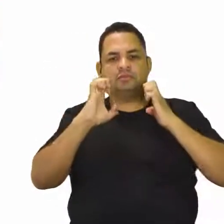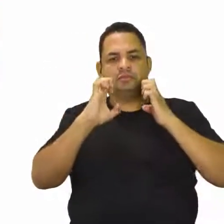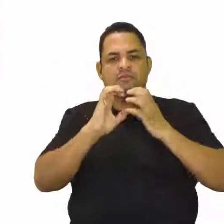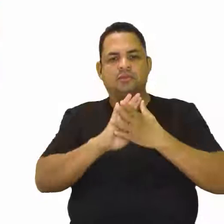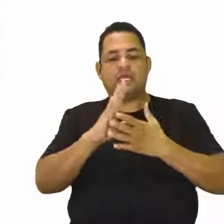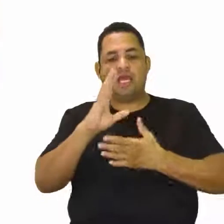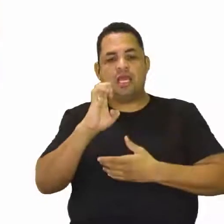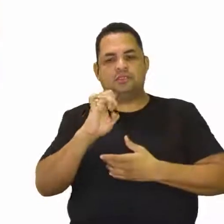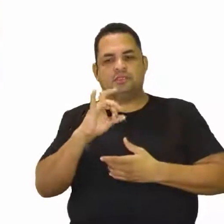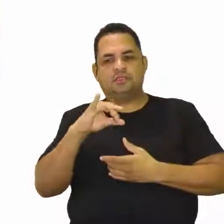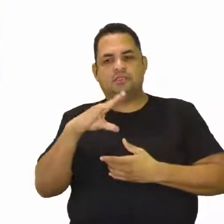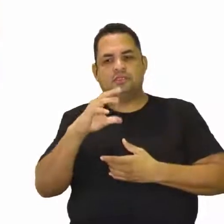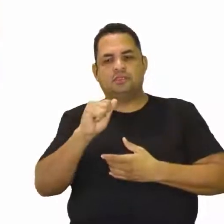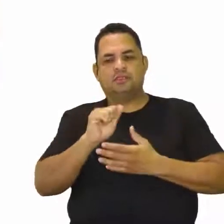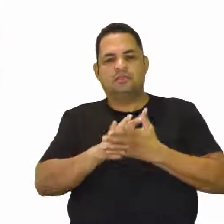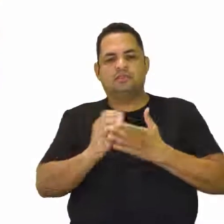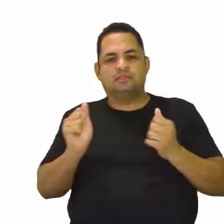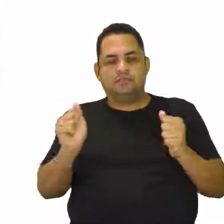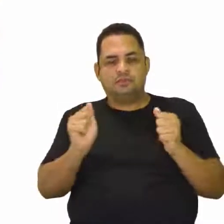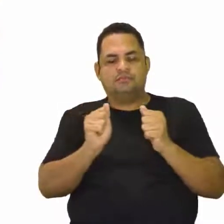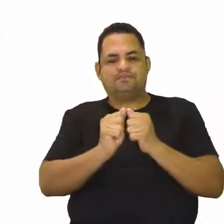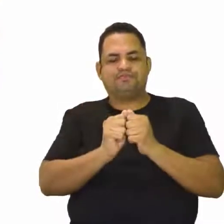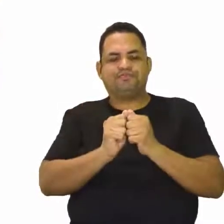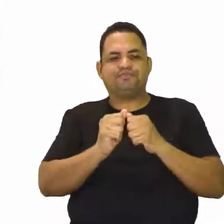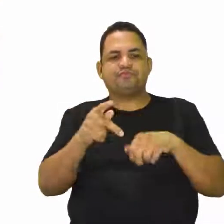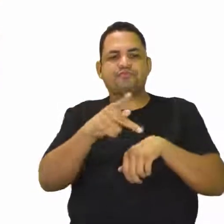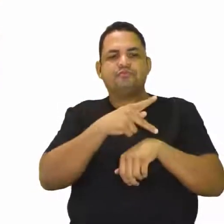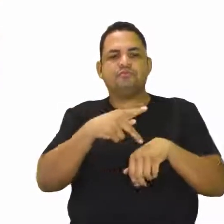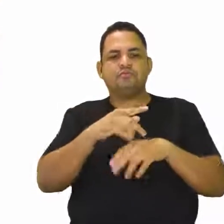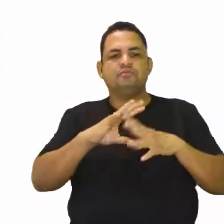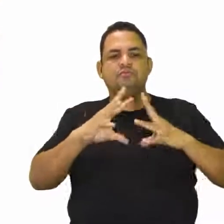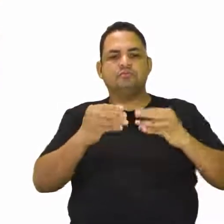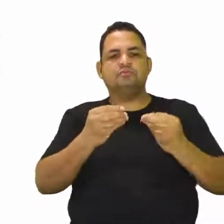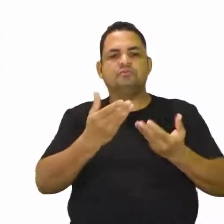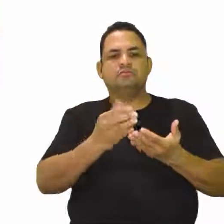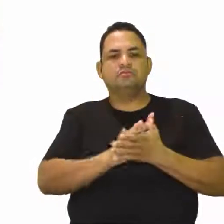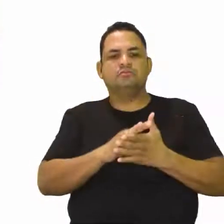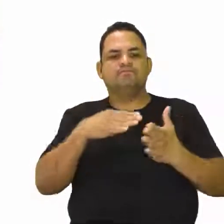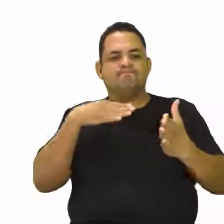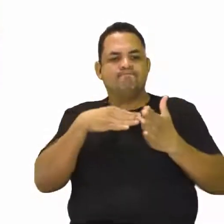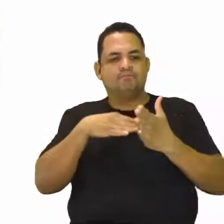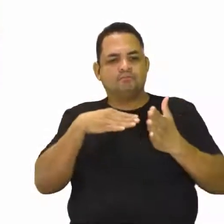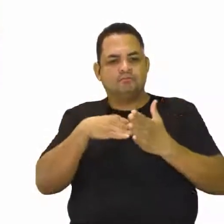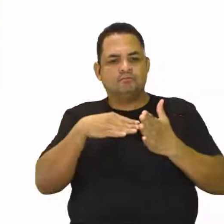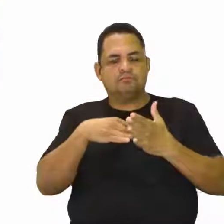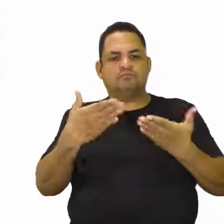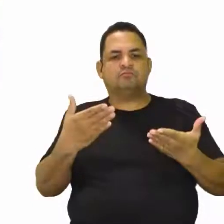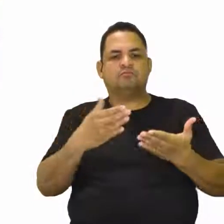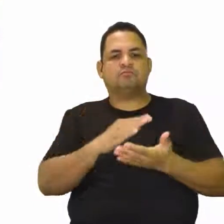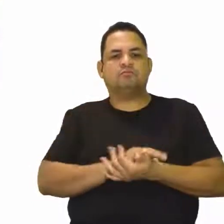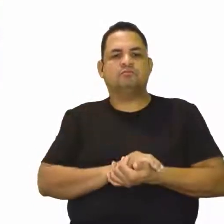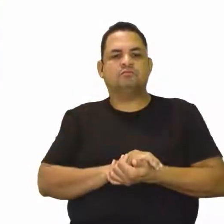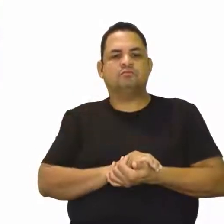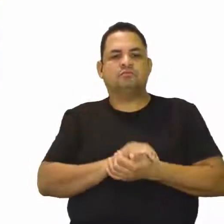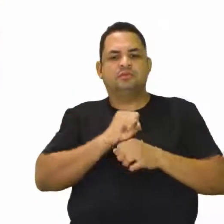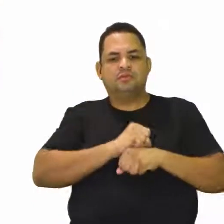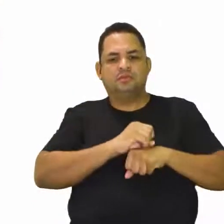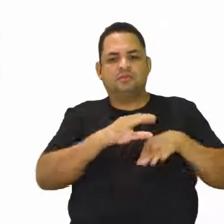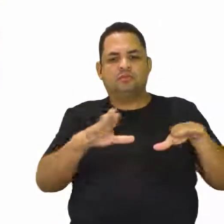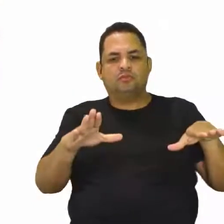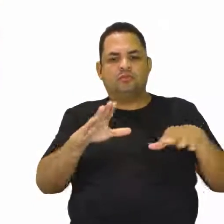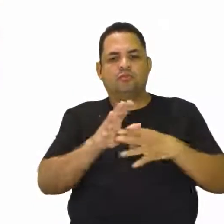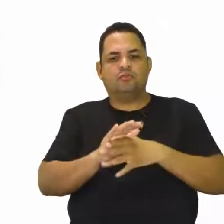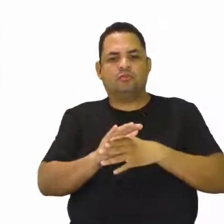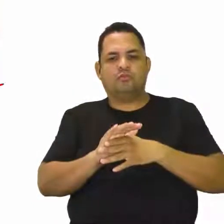étnica, é isso que vai aproximar essas nações, tá? Tudo isso para impedir, olha só, a expansão